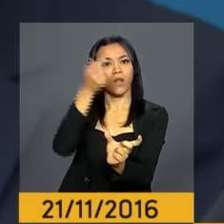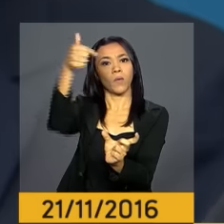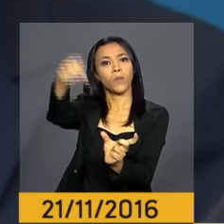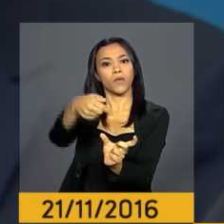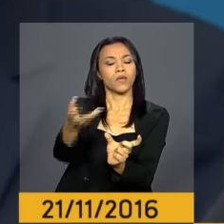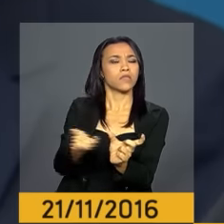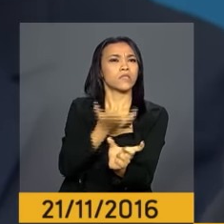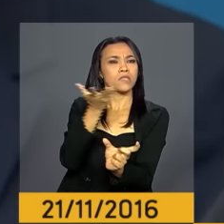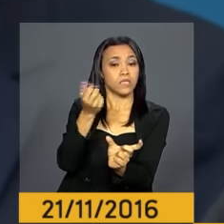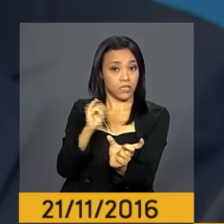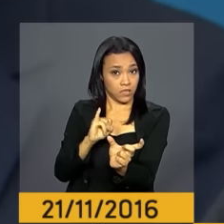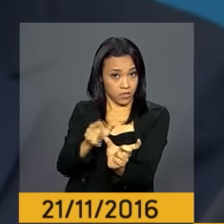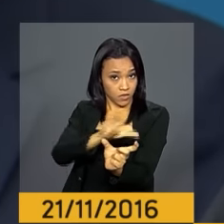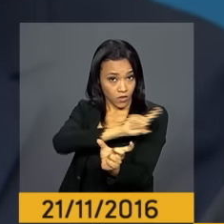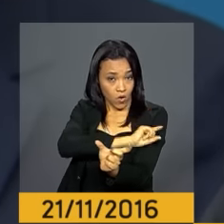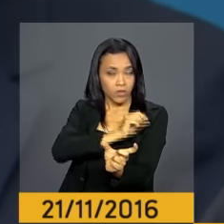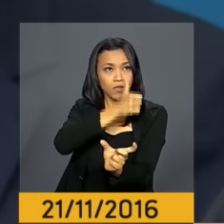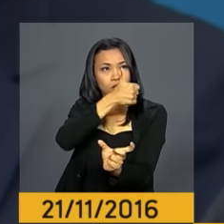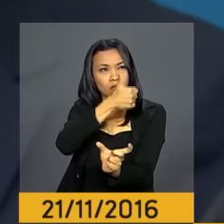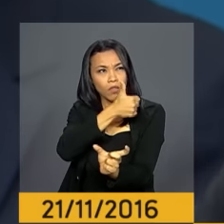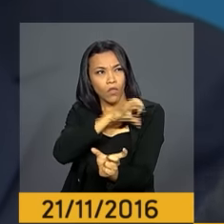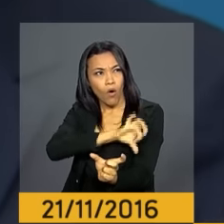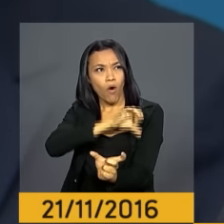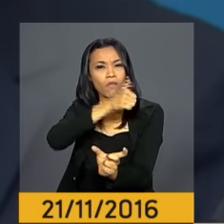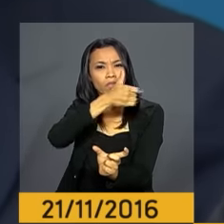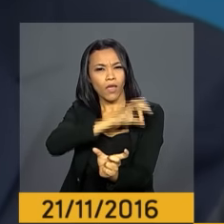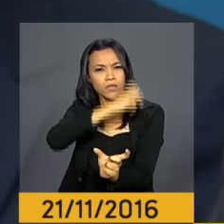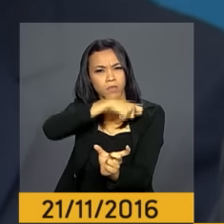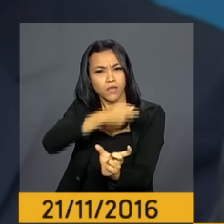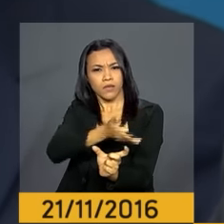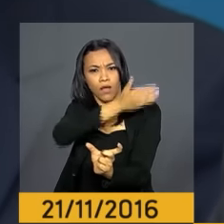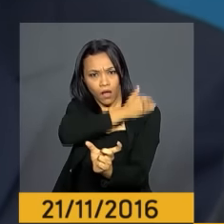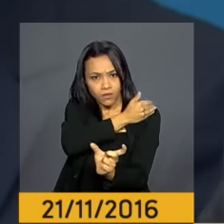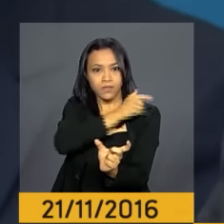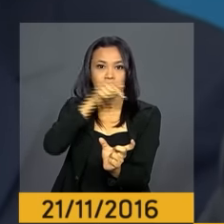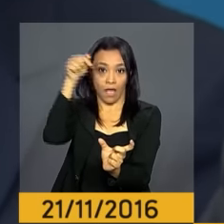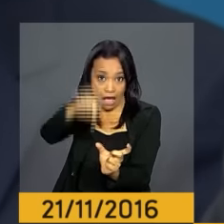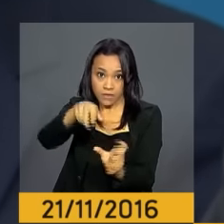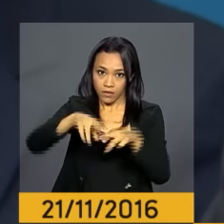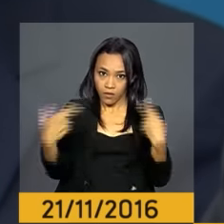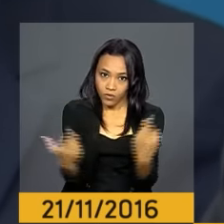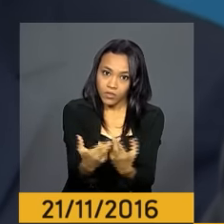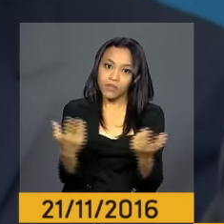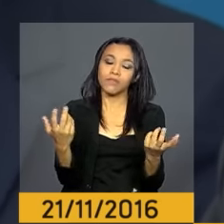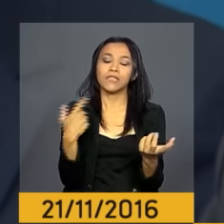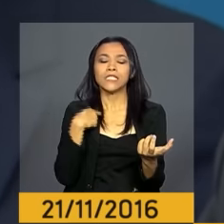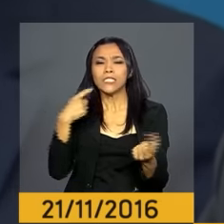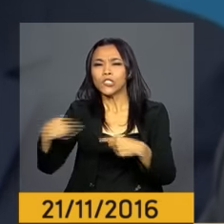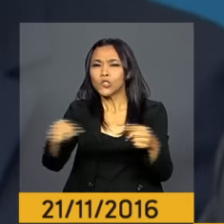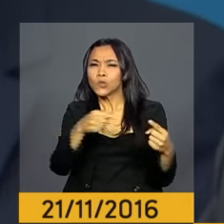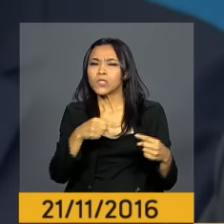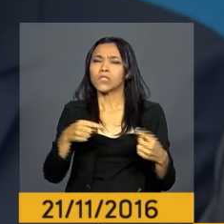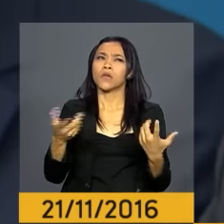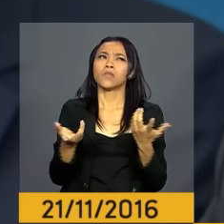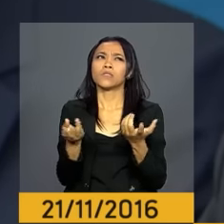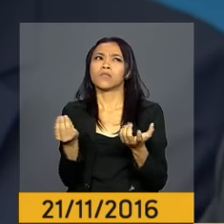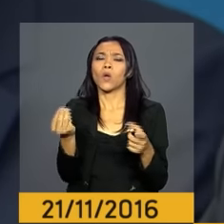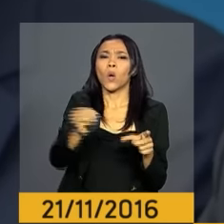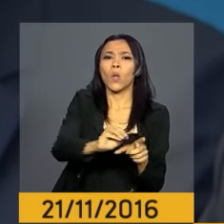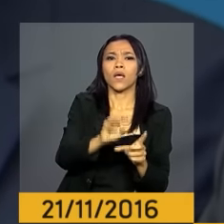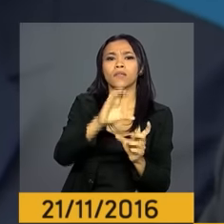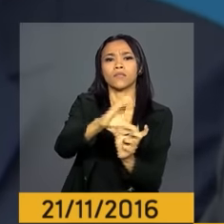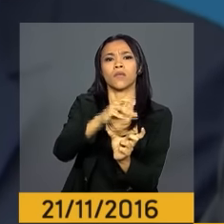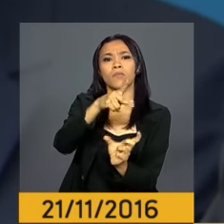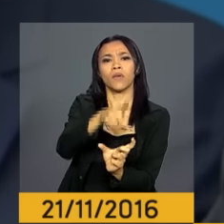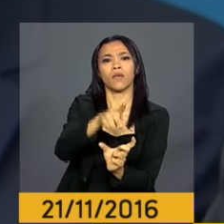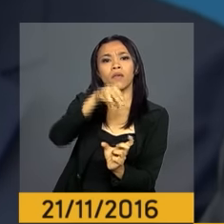estivéssemos fazendo essa reunião há 9 ou 10 meses atrás, nós estaríamos discutindo se deveria entrar CPMF ou não,